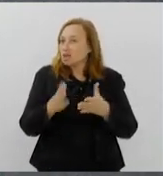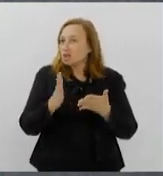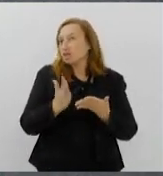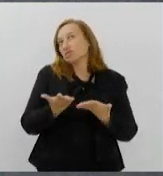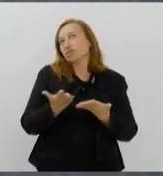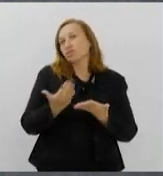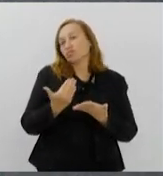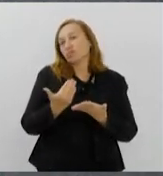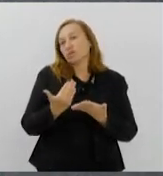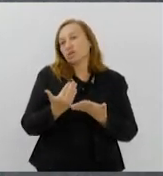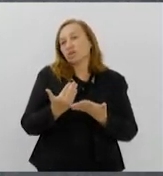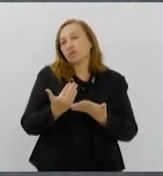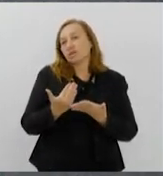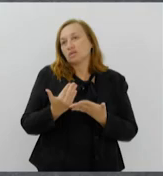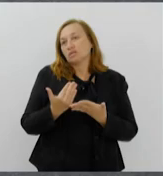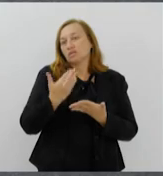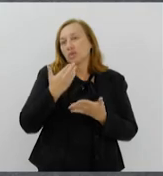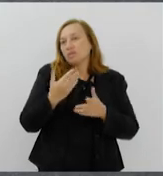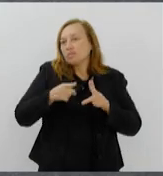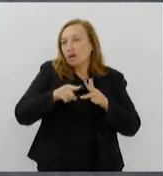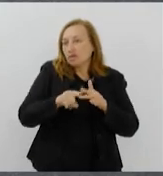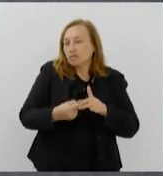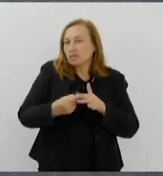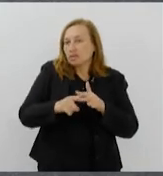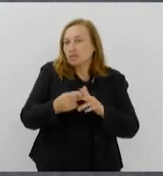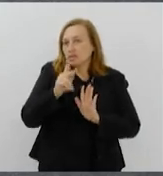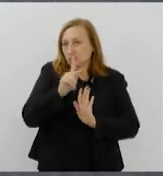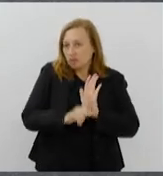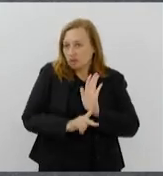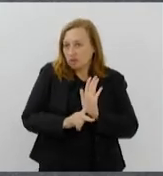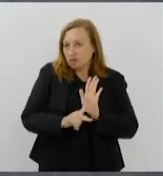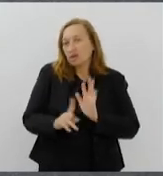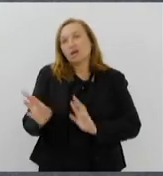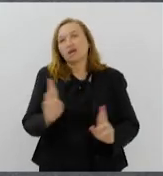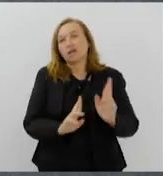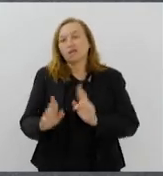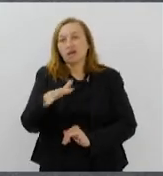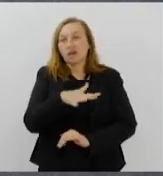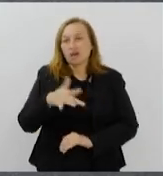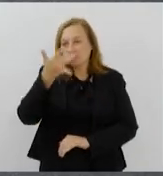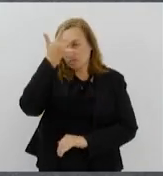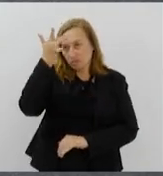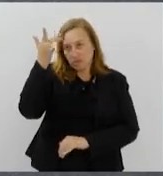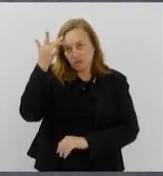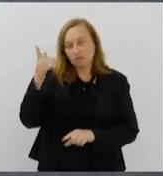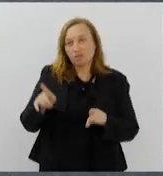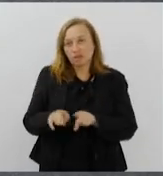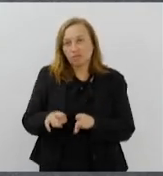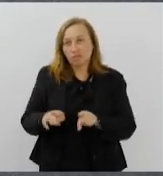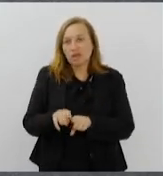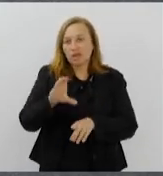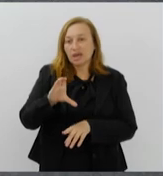medida, aperfeiçoando o projeto e correlacionando a rede de saúde mental também, no caso, a